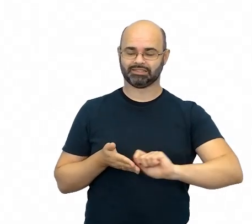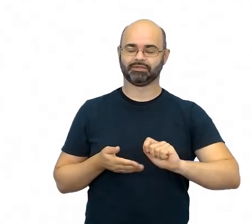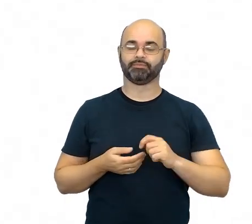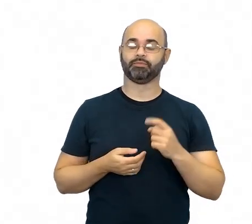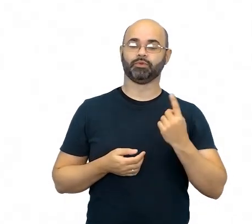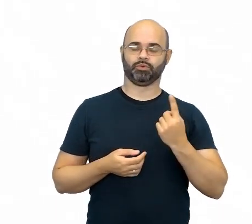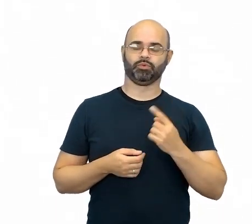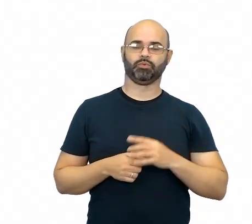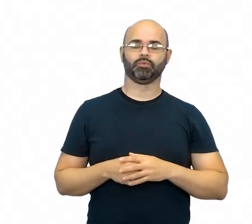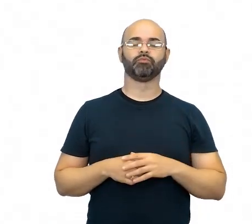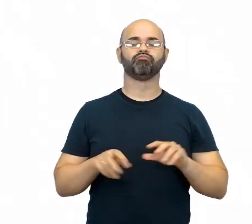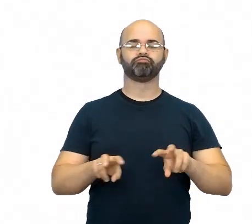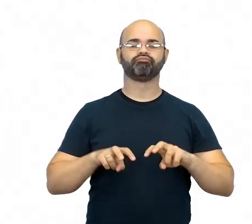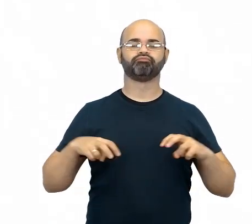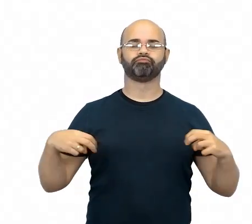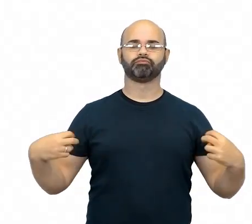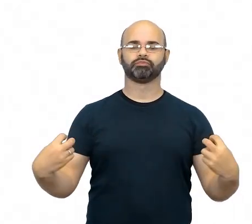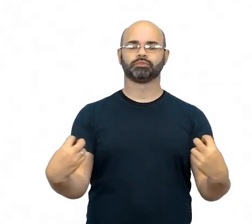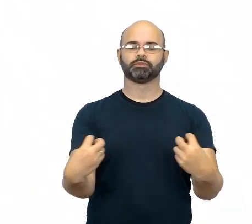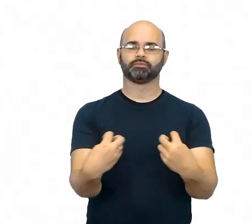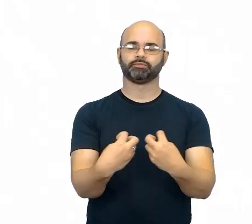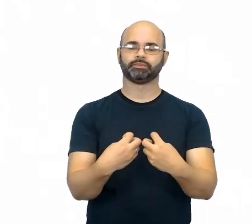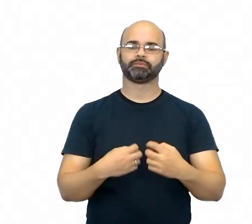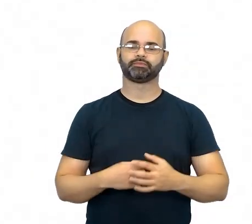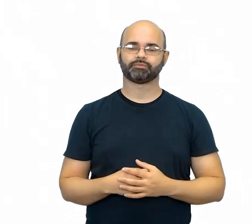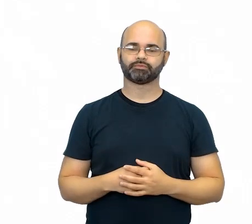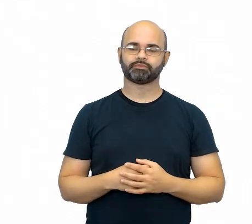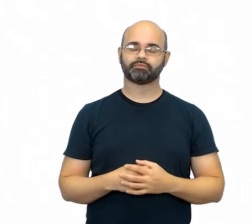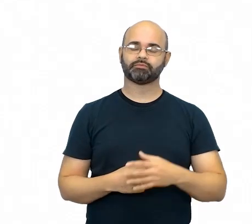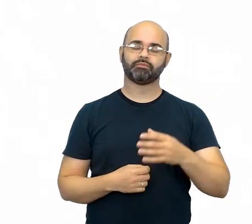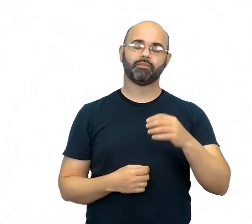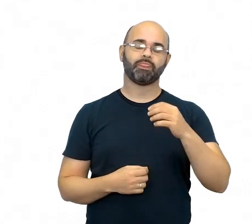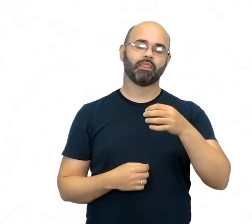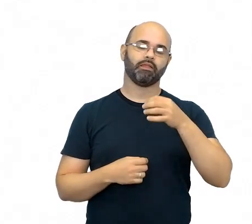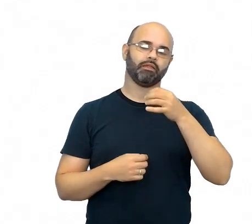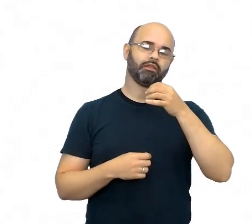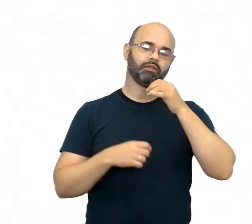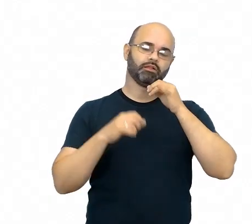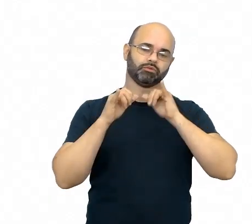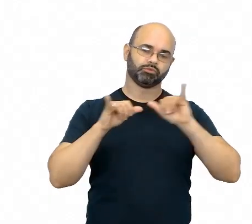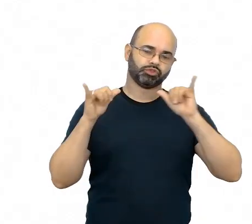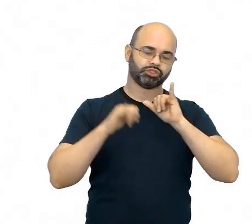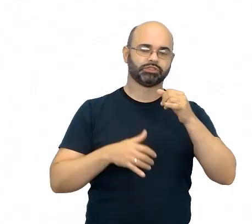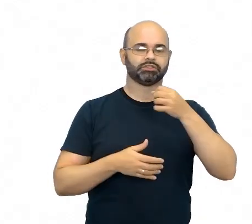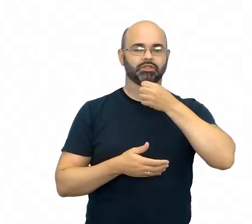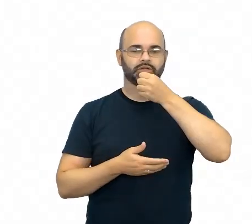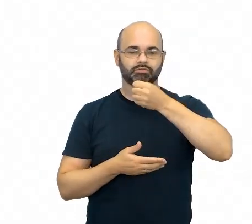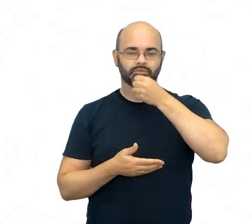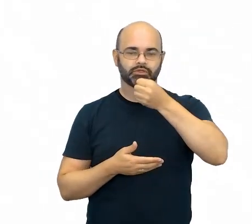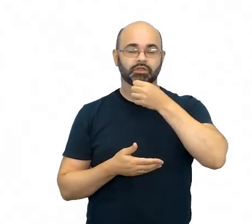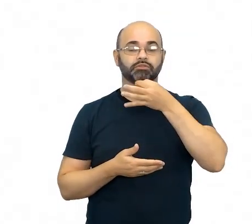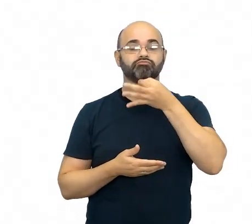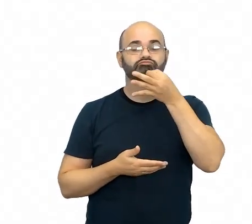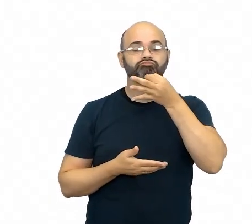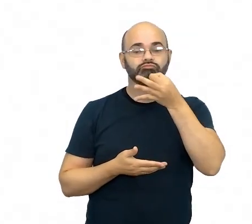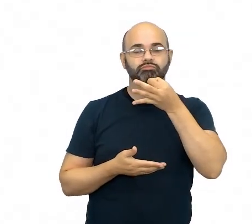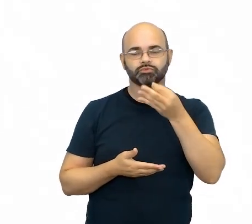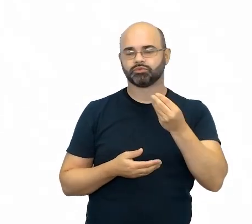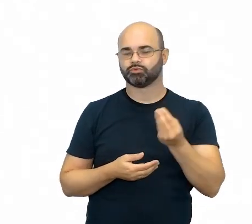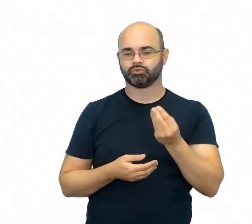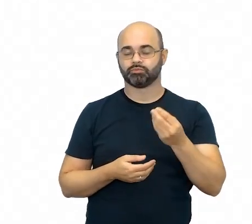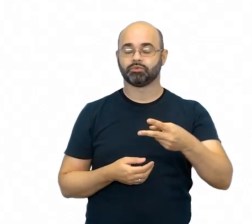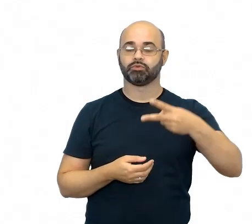conversa sobre os comentários das notícias e reportagens. A 2, pesquisar uma